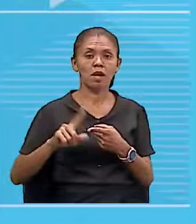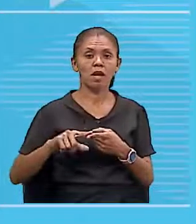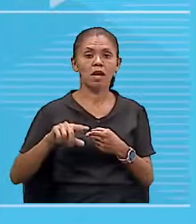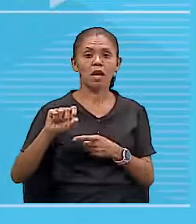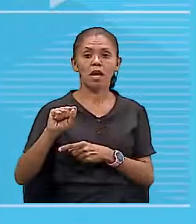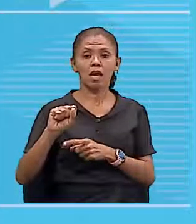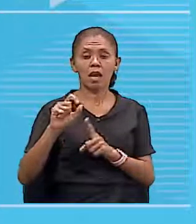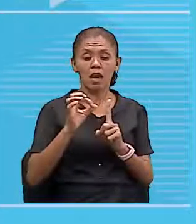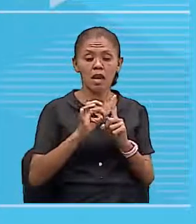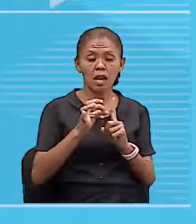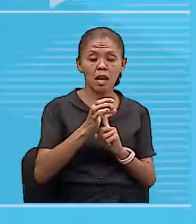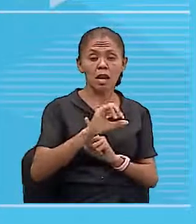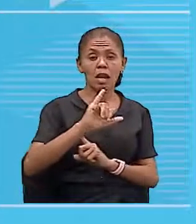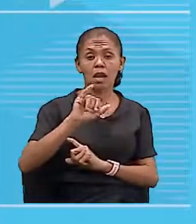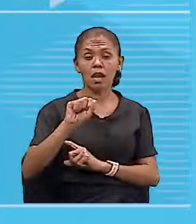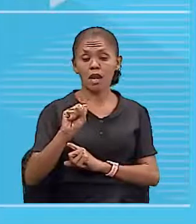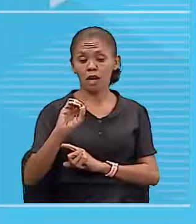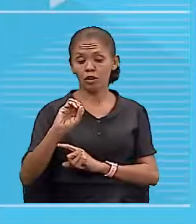bruto sem beneficiamento